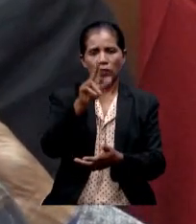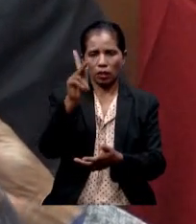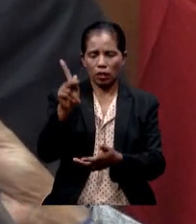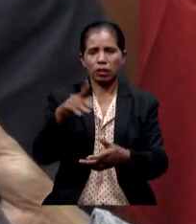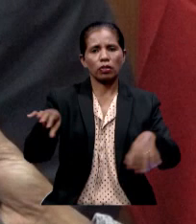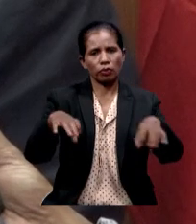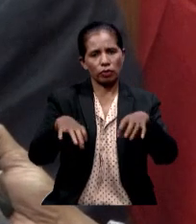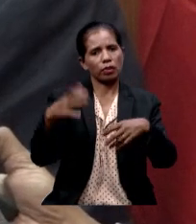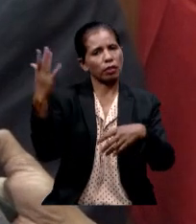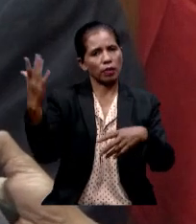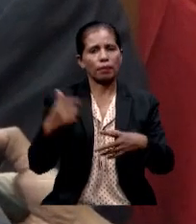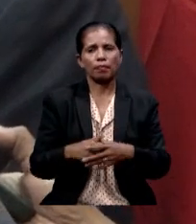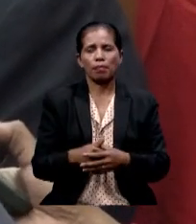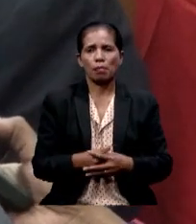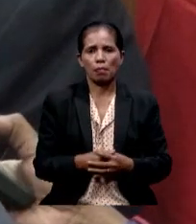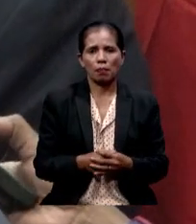no bar, e